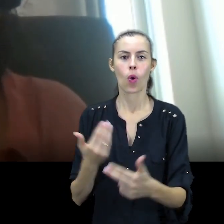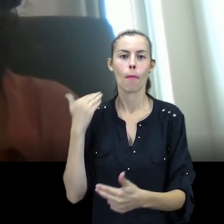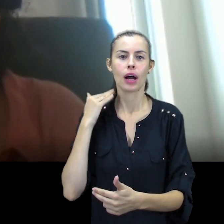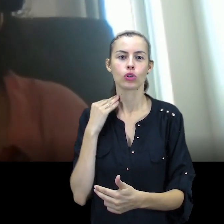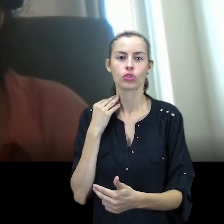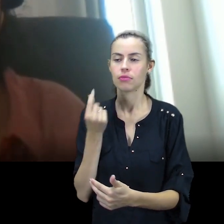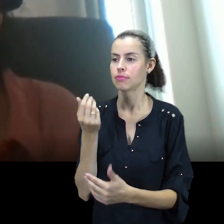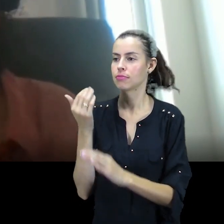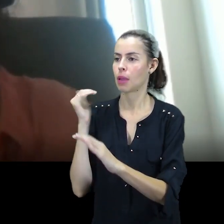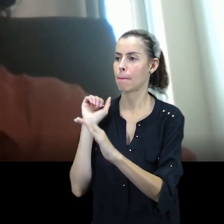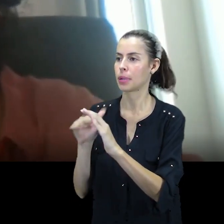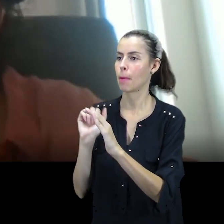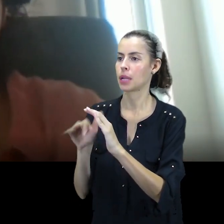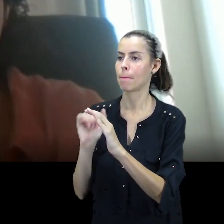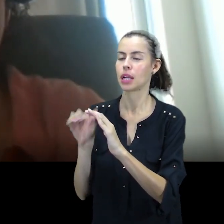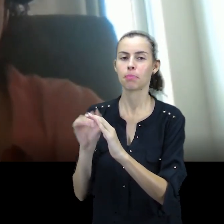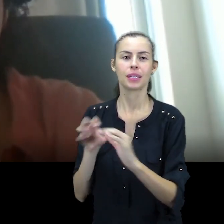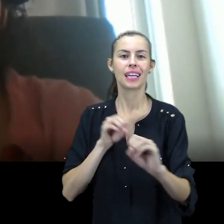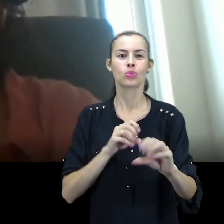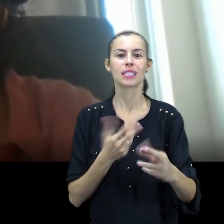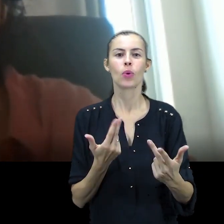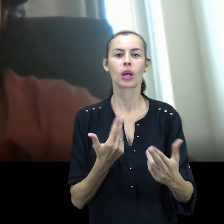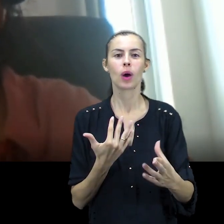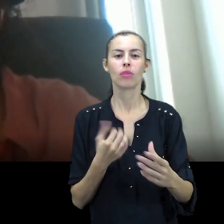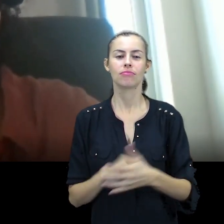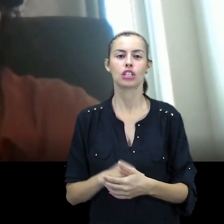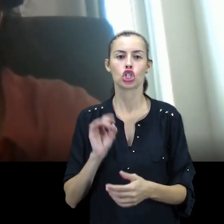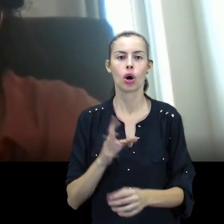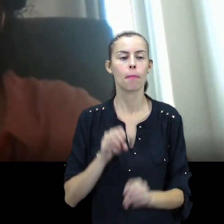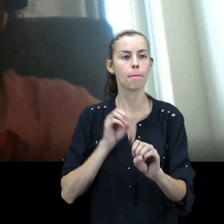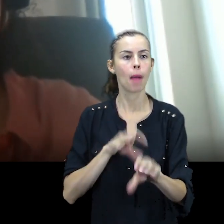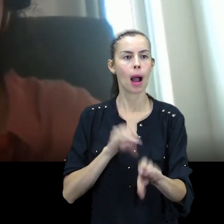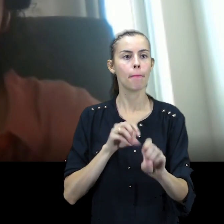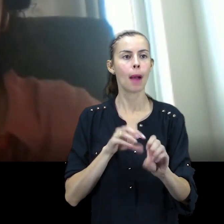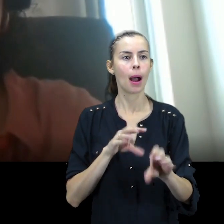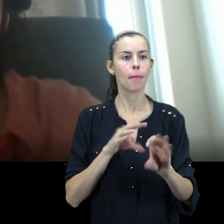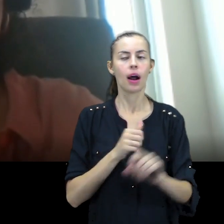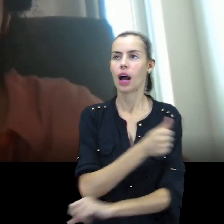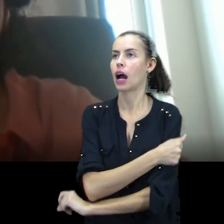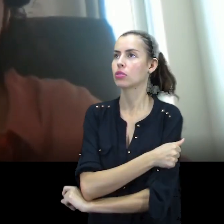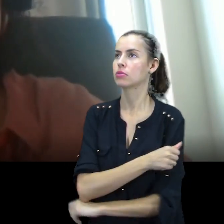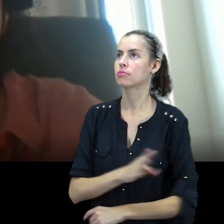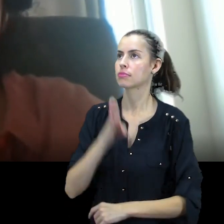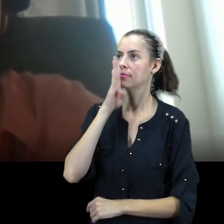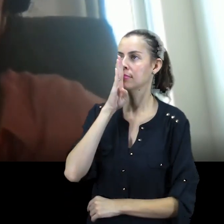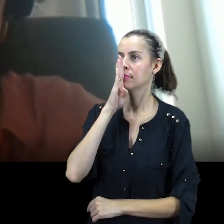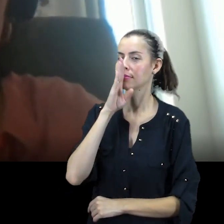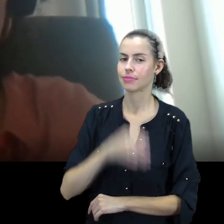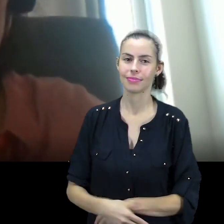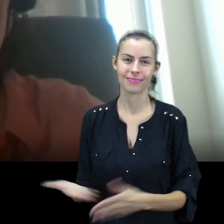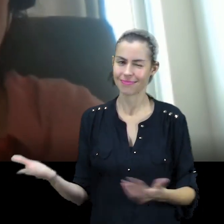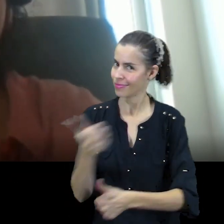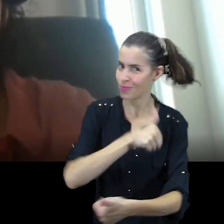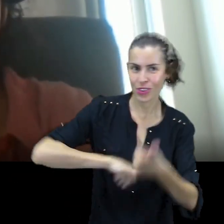estrutura, e a universidade tem as suas limitações para prover essas estruturas. Então, não é fácil. E o nosso